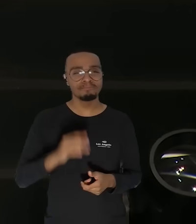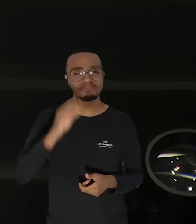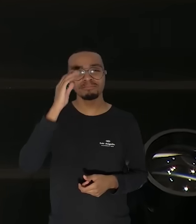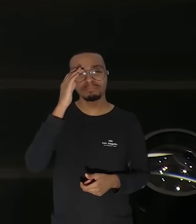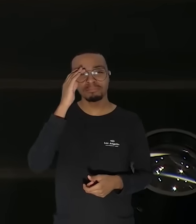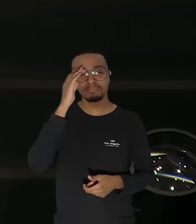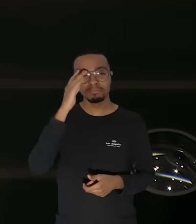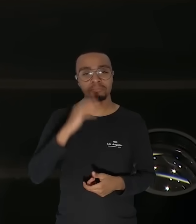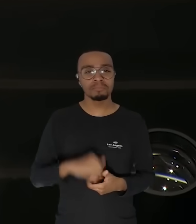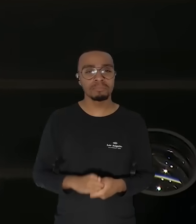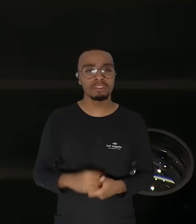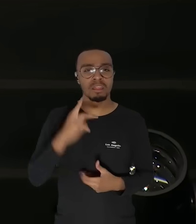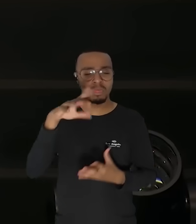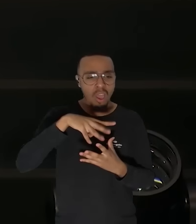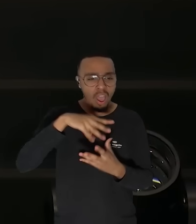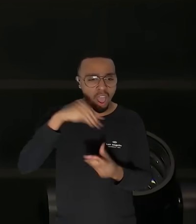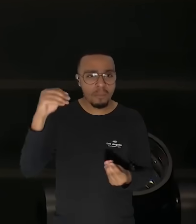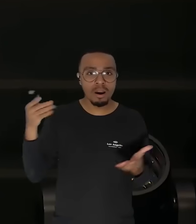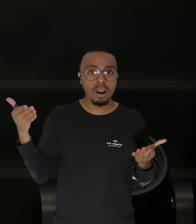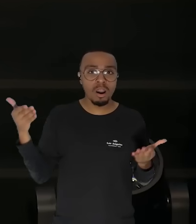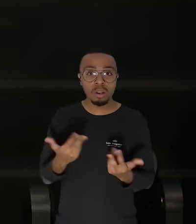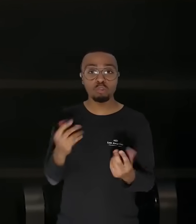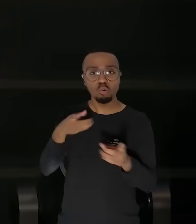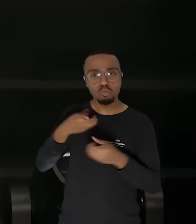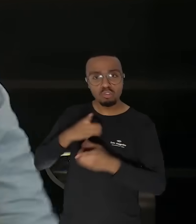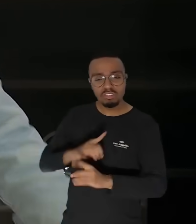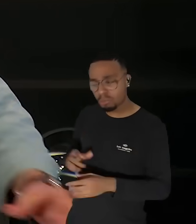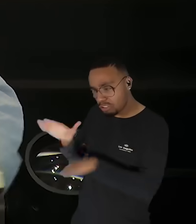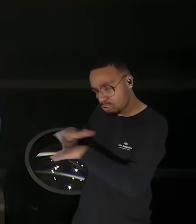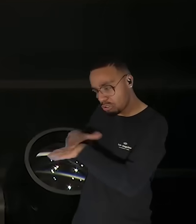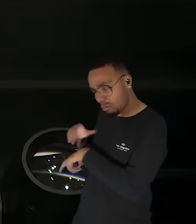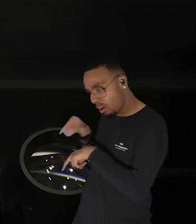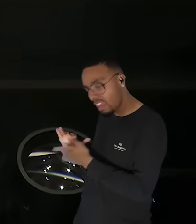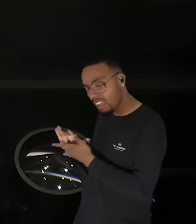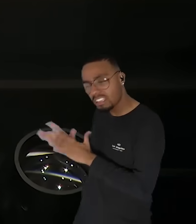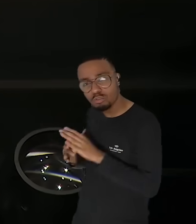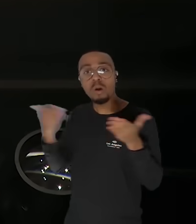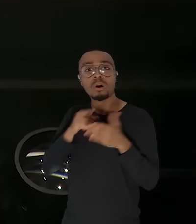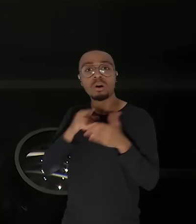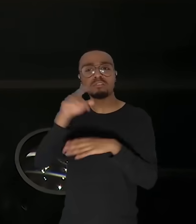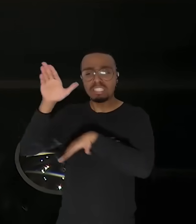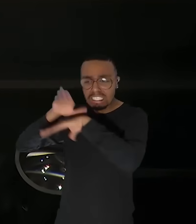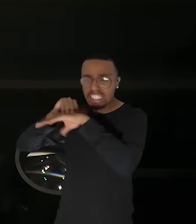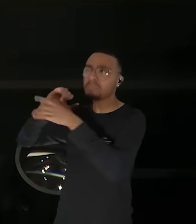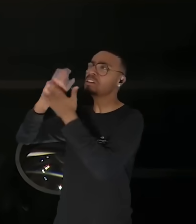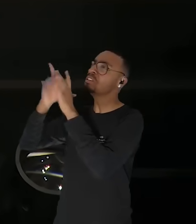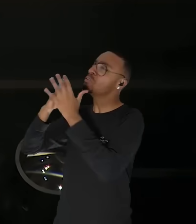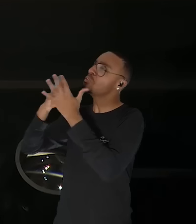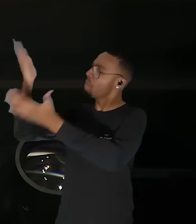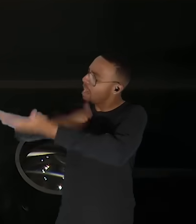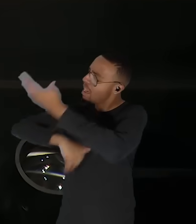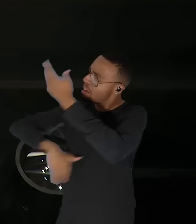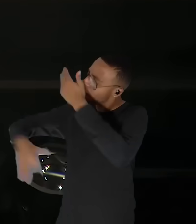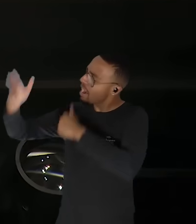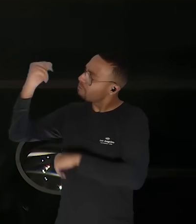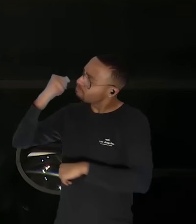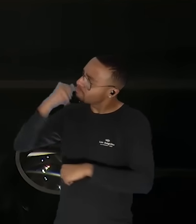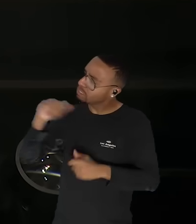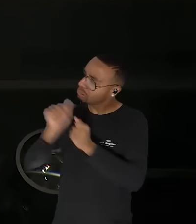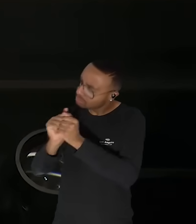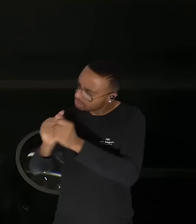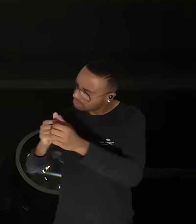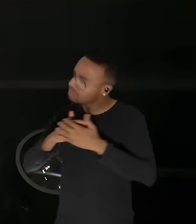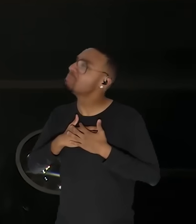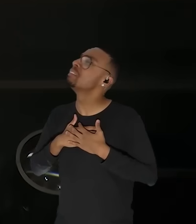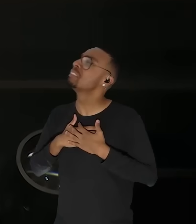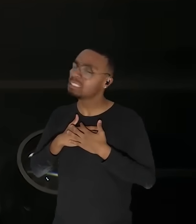Desperta Cristo na tua alma. Me acorda. Me acorda no meio desse luto. Me acorda. Me acorda no meio dessa confusão. Me acorda. Me acorda no